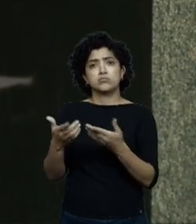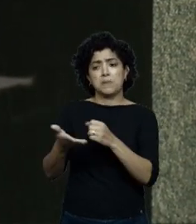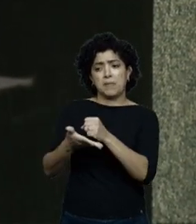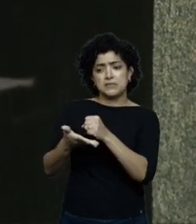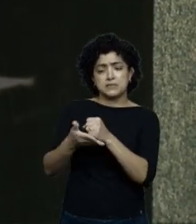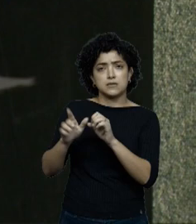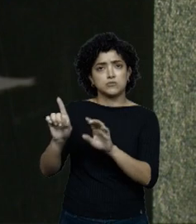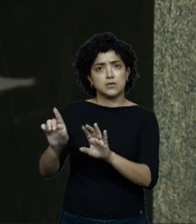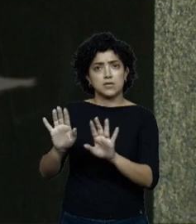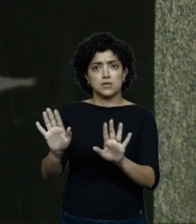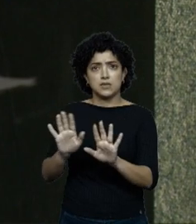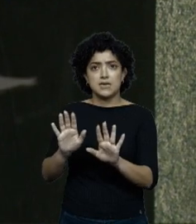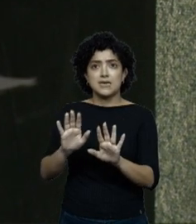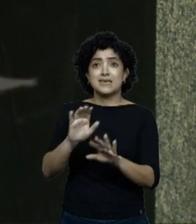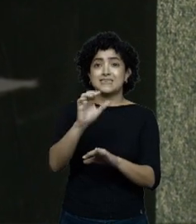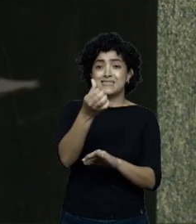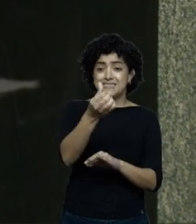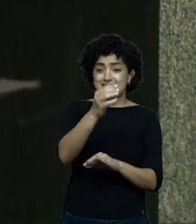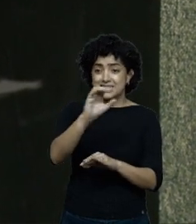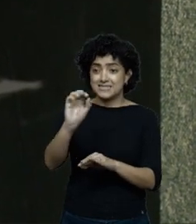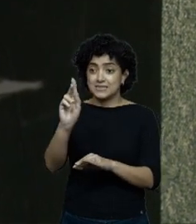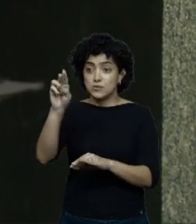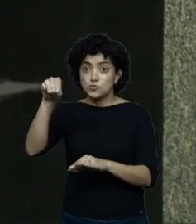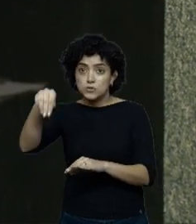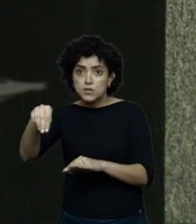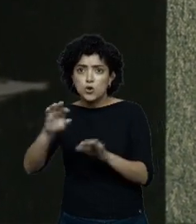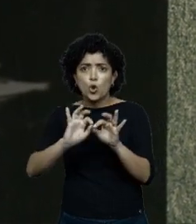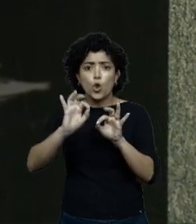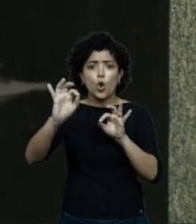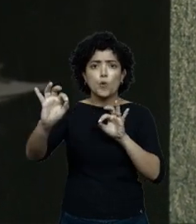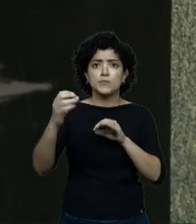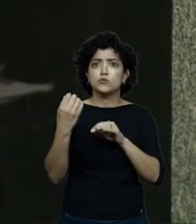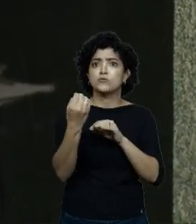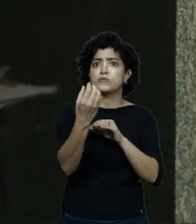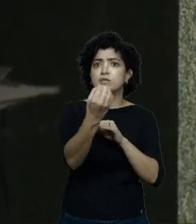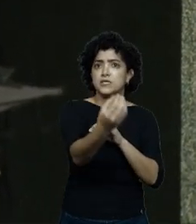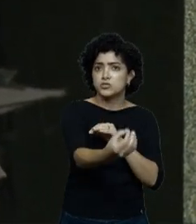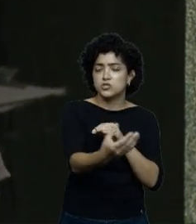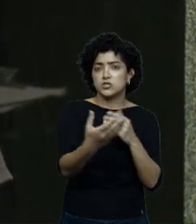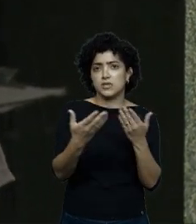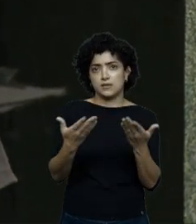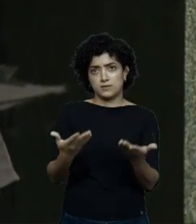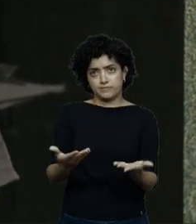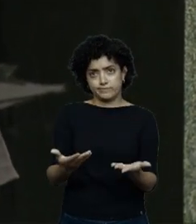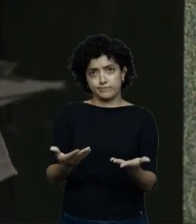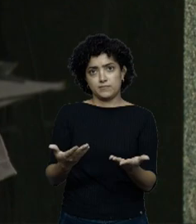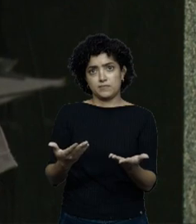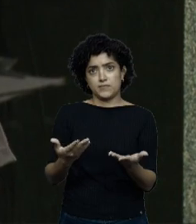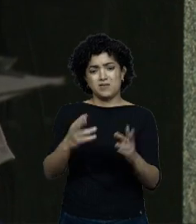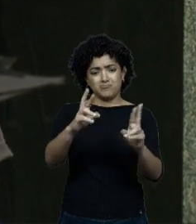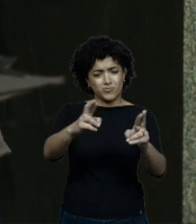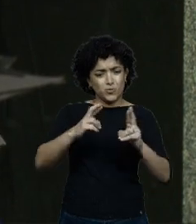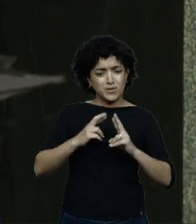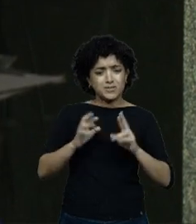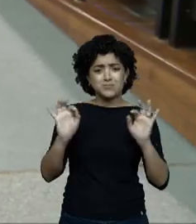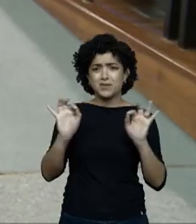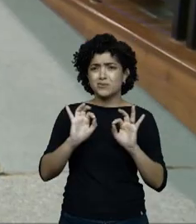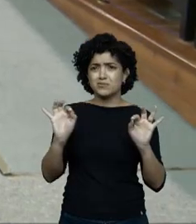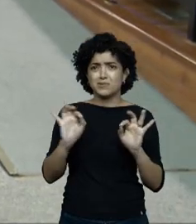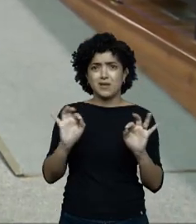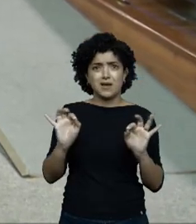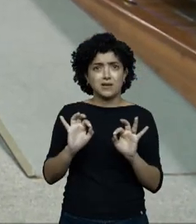600km abandonei a minha escola para ser desrespeitado na minha função de professor da forma que eu fiz respeitar né